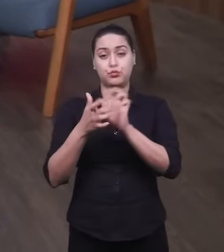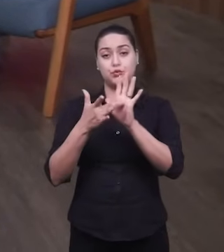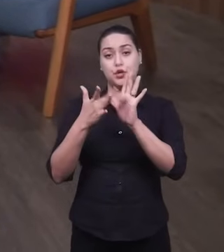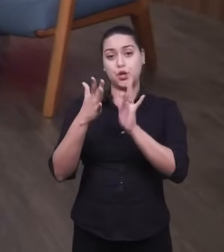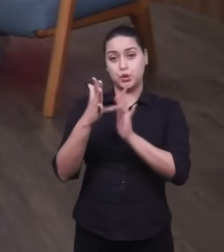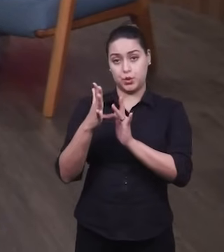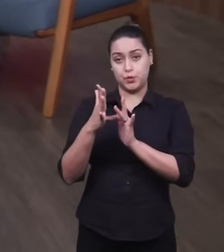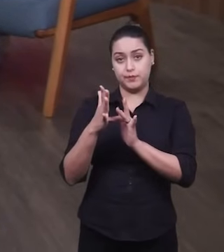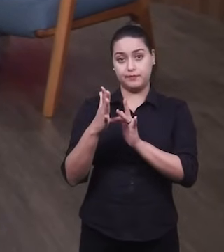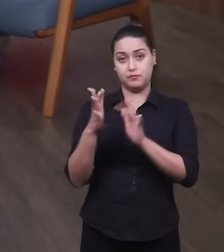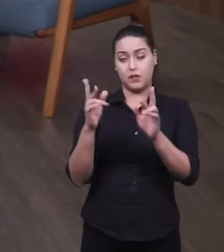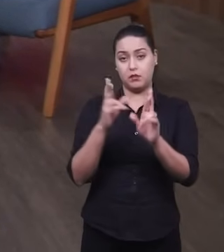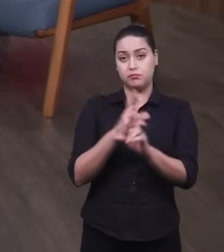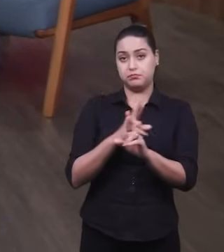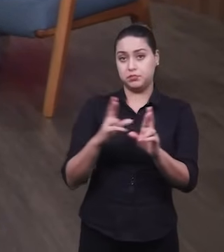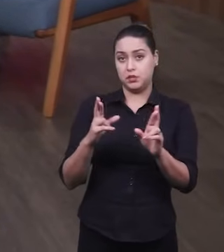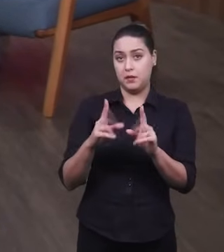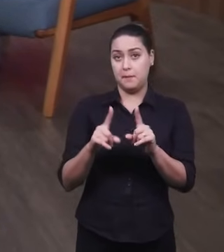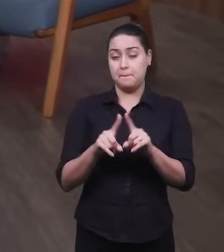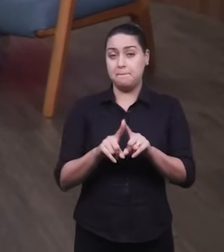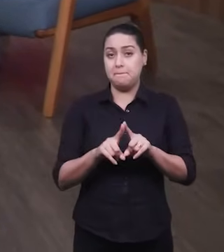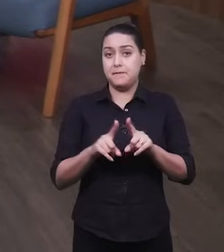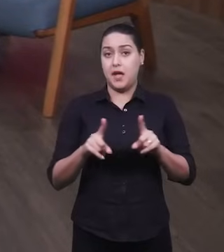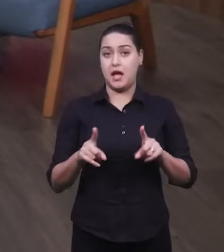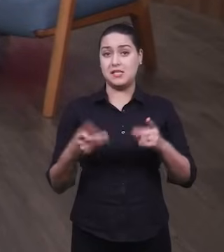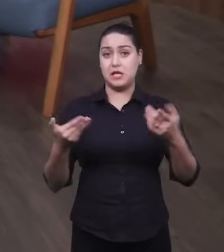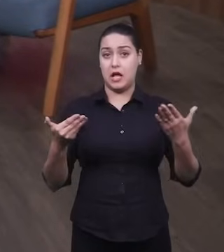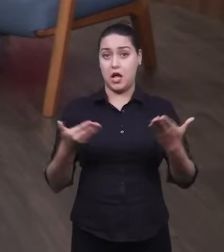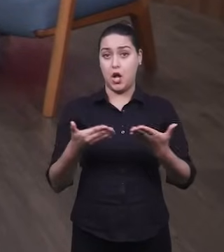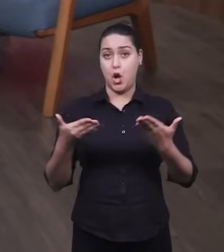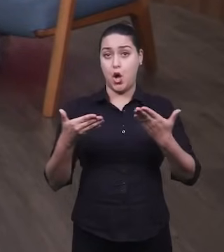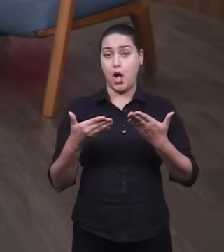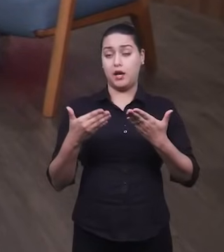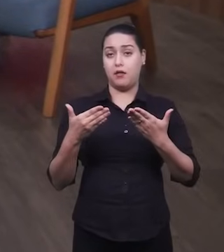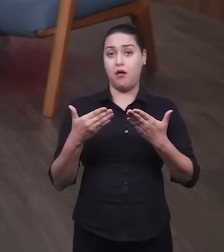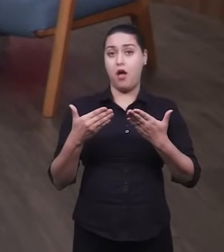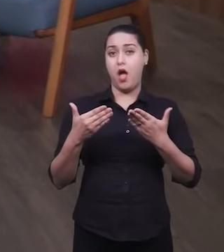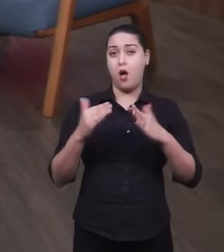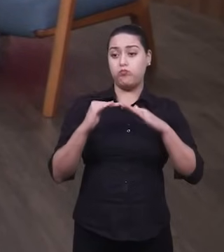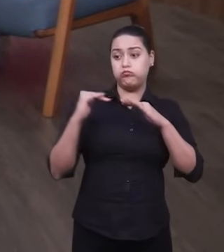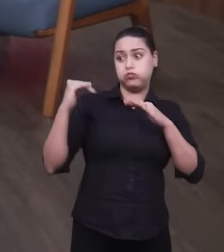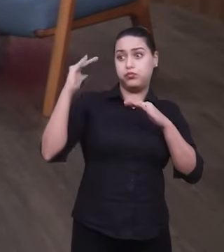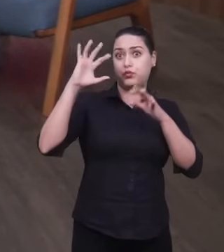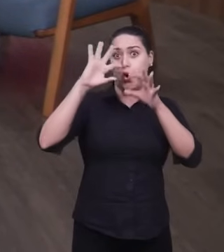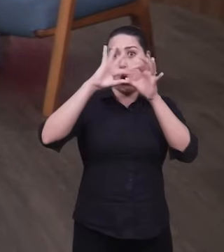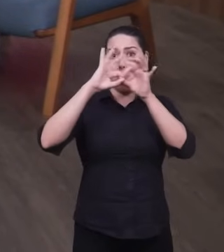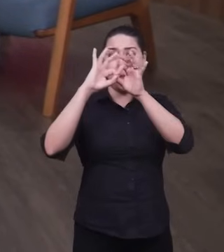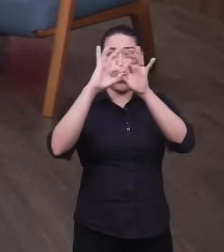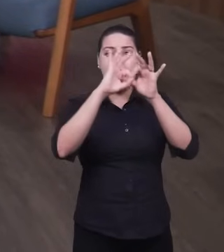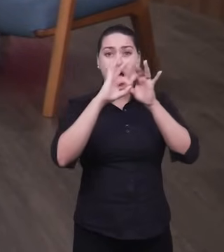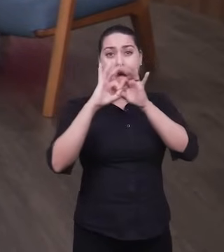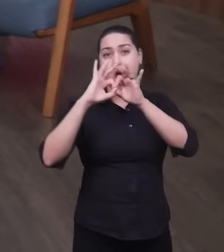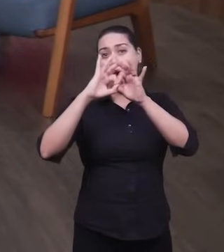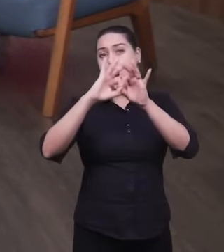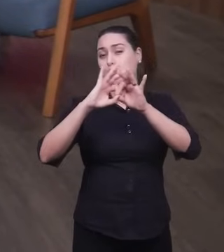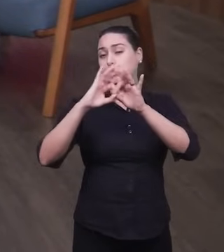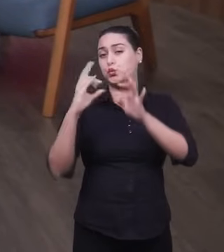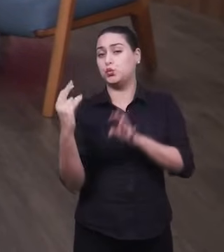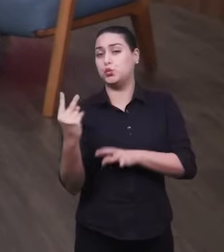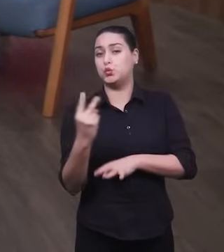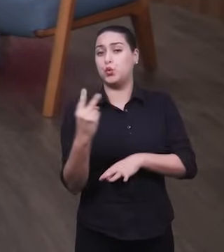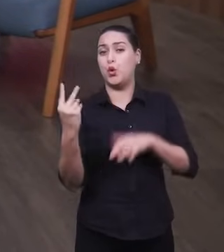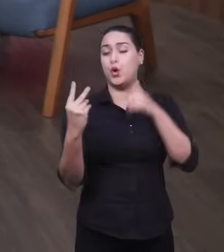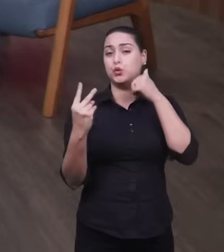aqui, Josias, é esse ápice dessa comunhão entre o noivo e a noiva,